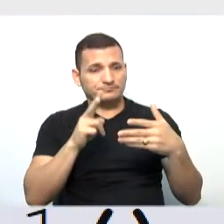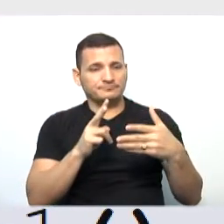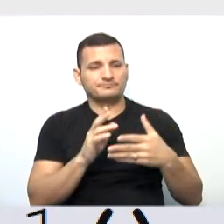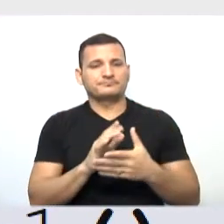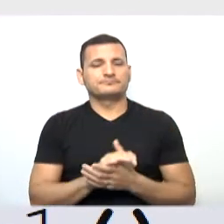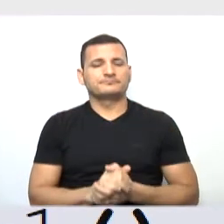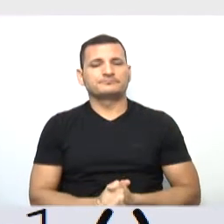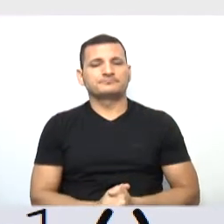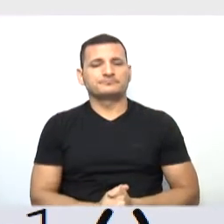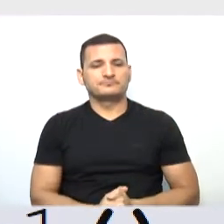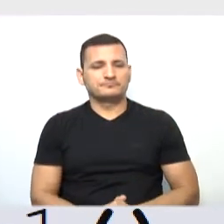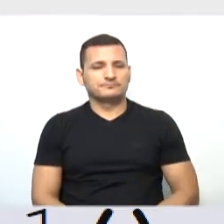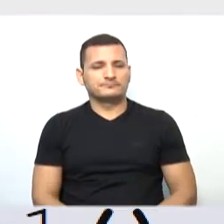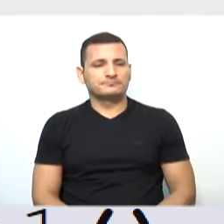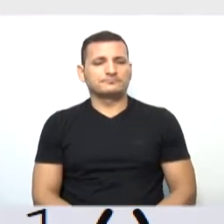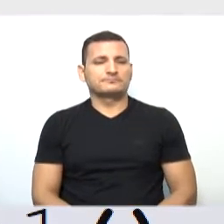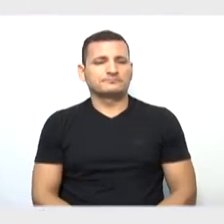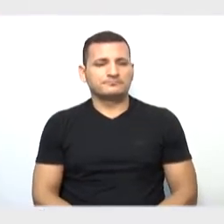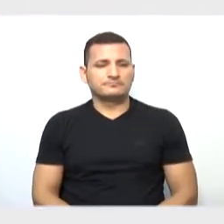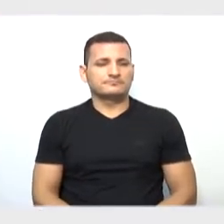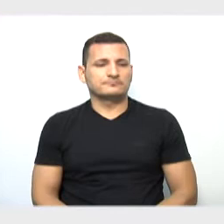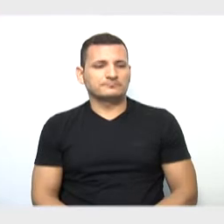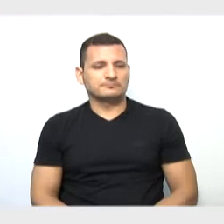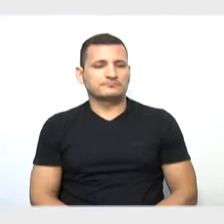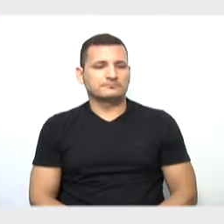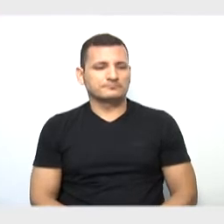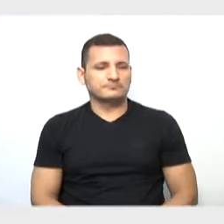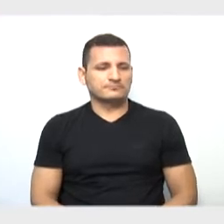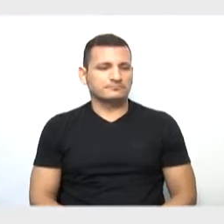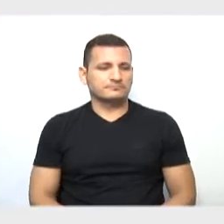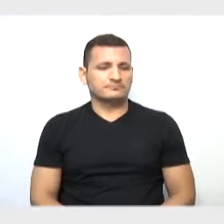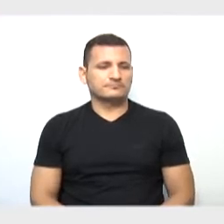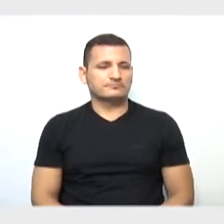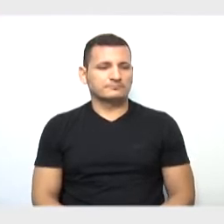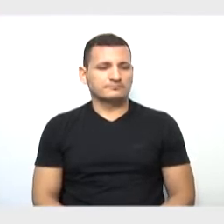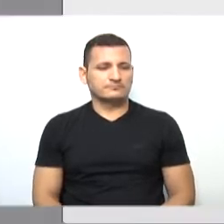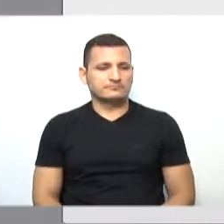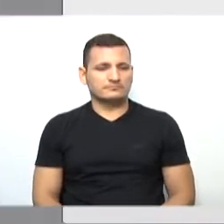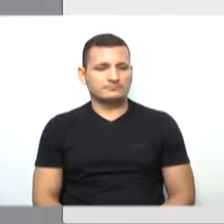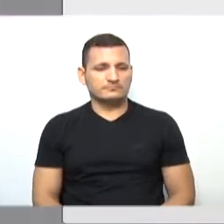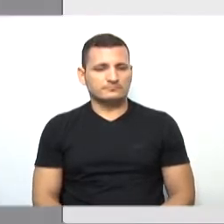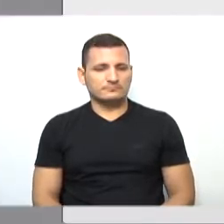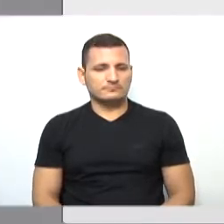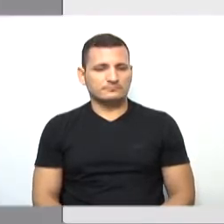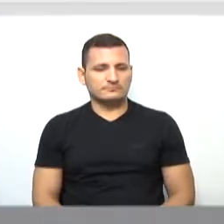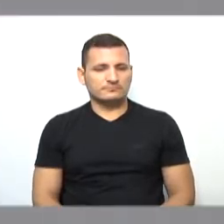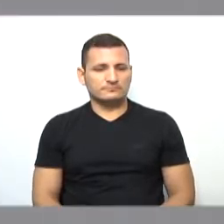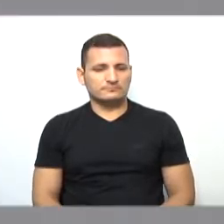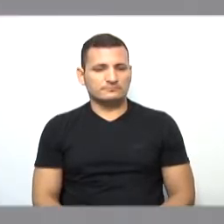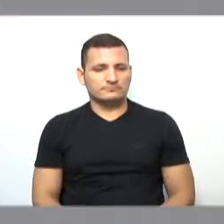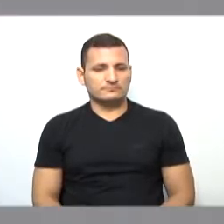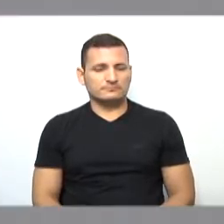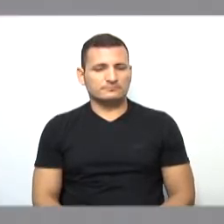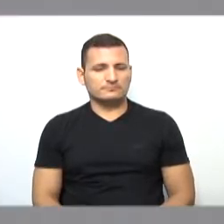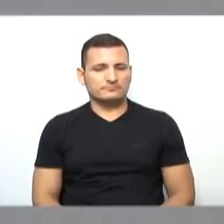salvar. Agora não pode dar bug mais, hein, professor? Quando eu clicar aqui, ele vai exibir o nosso alerta